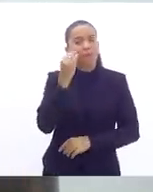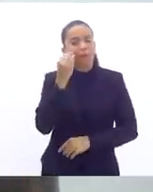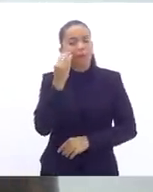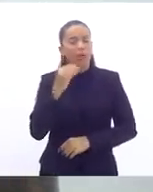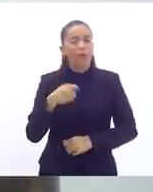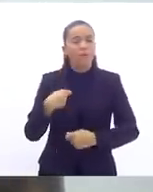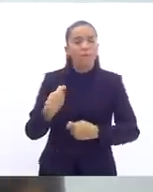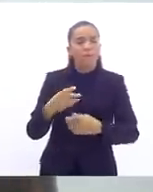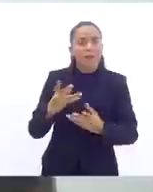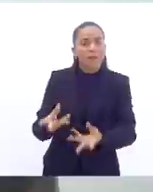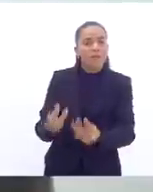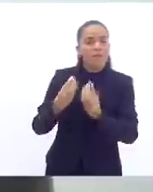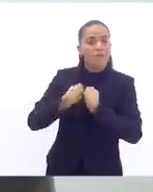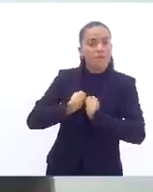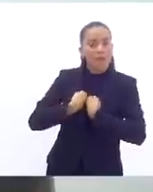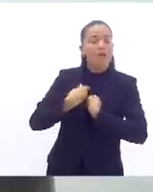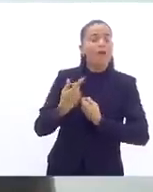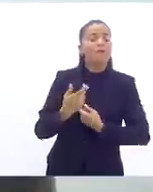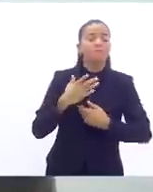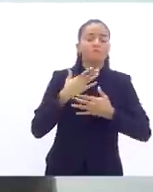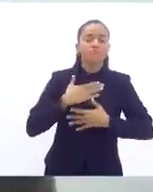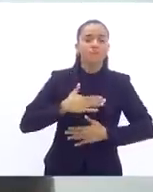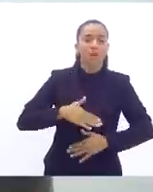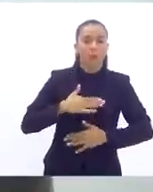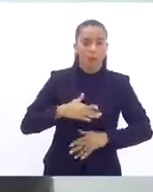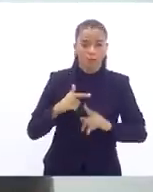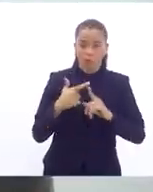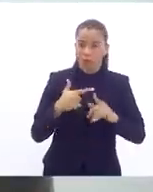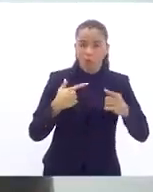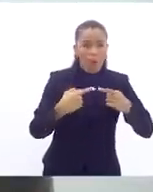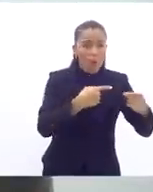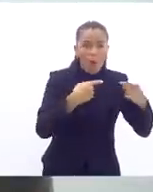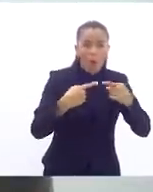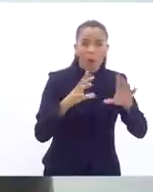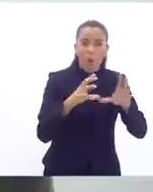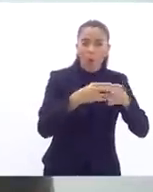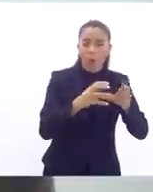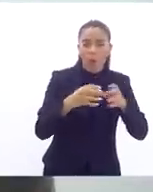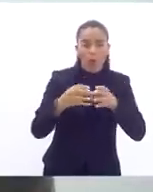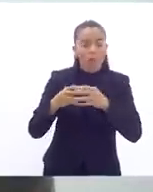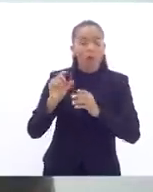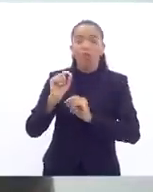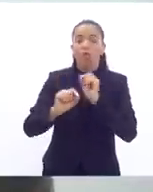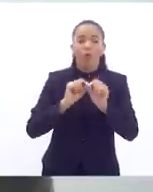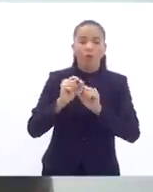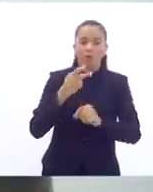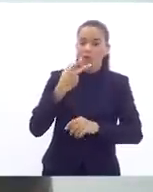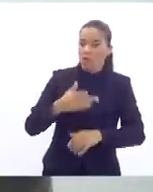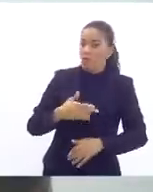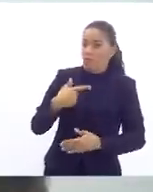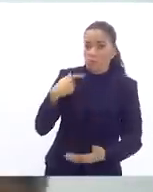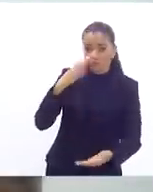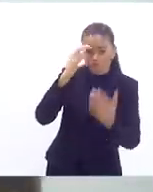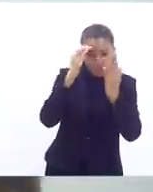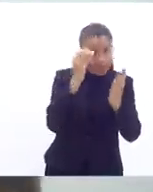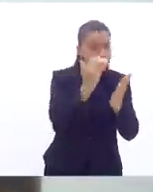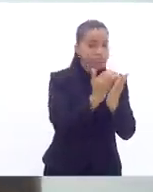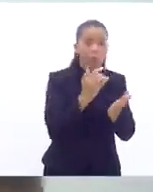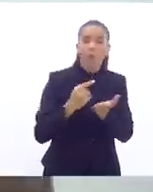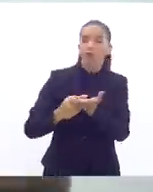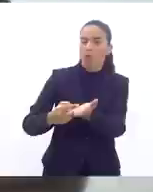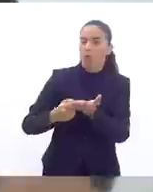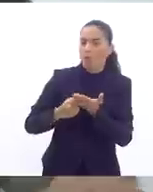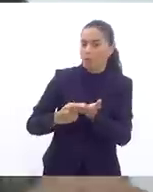de tranquilidade porque o que mais fala de nos grupos é não cumpriram que foi prometido não Honrar aquilo que foi acordado lembrando